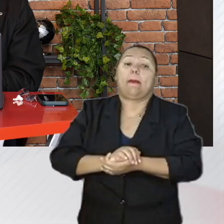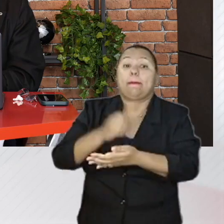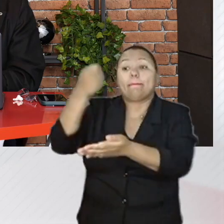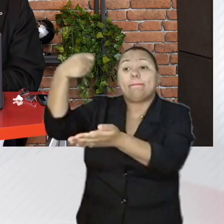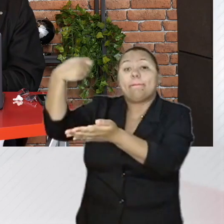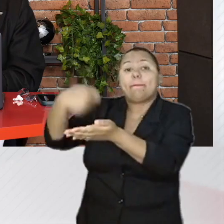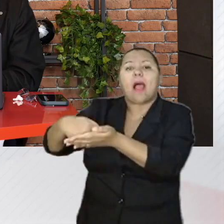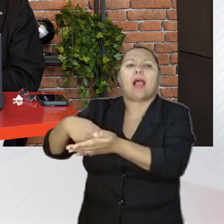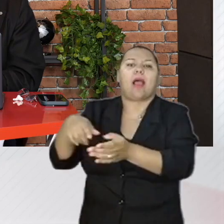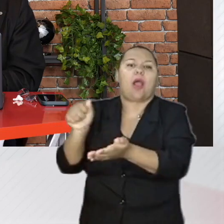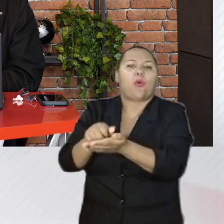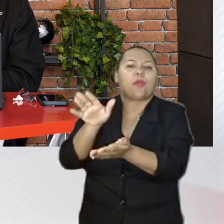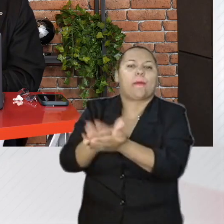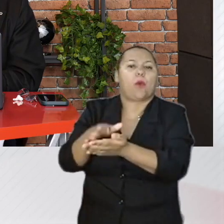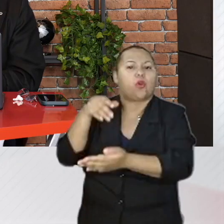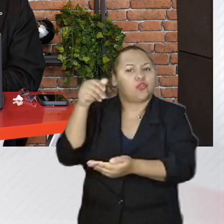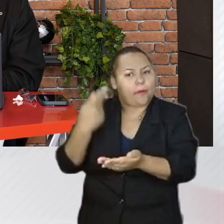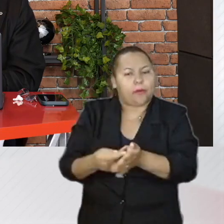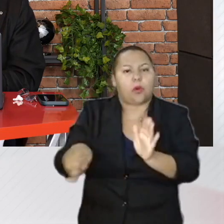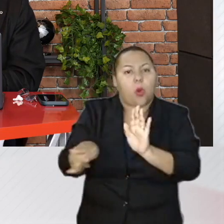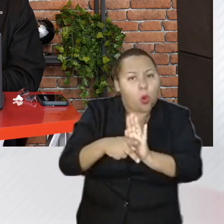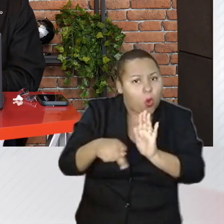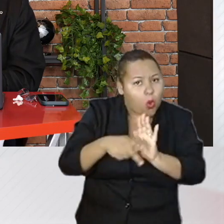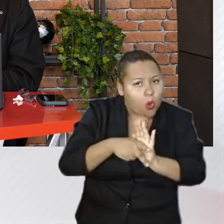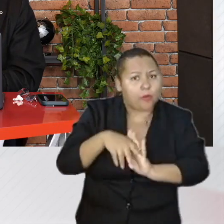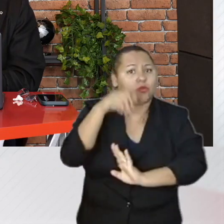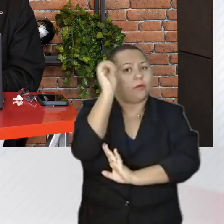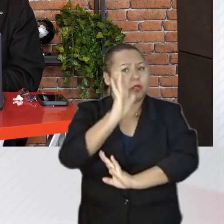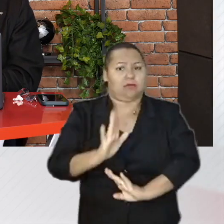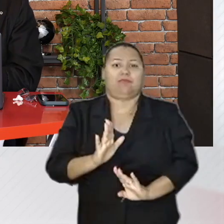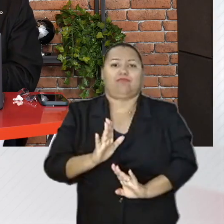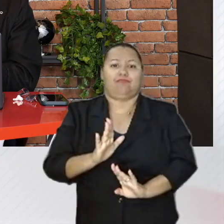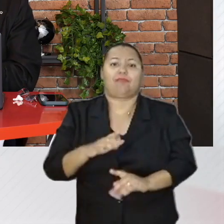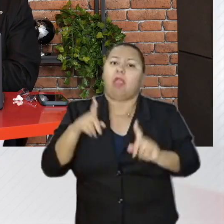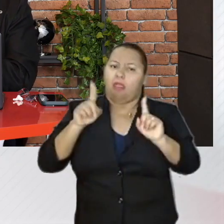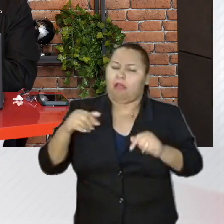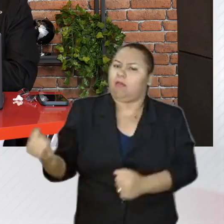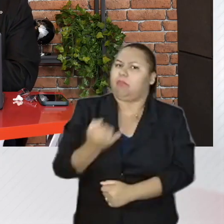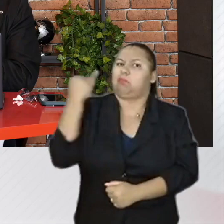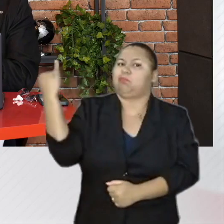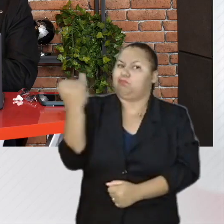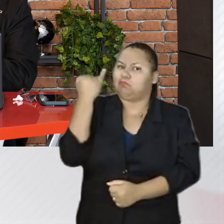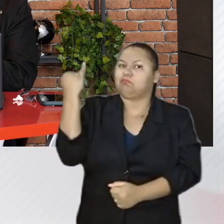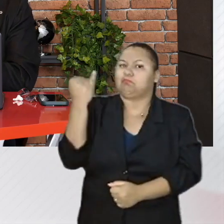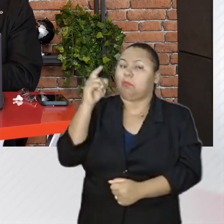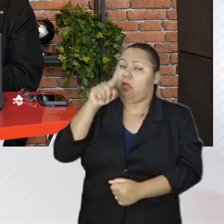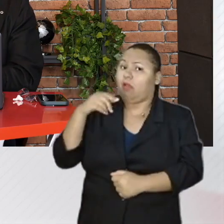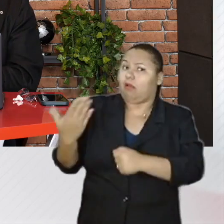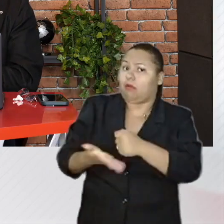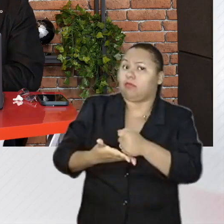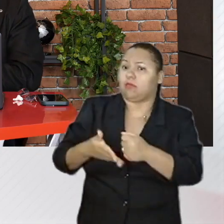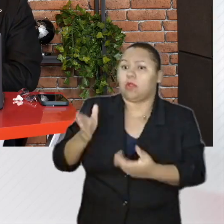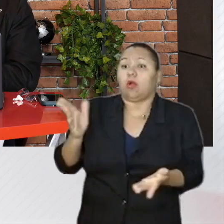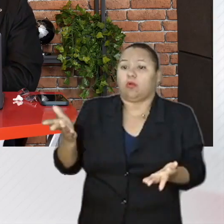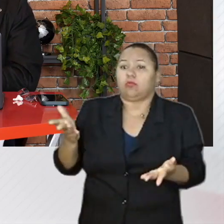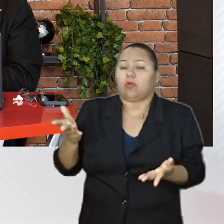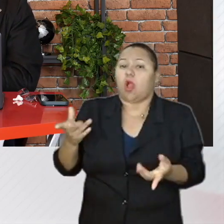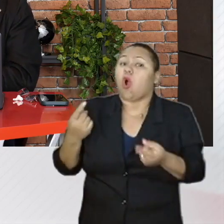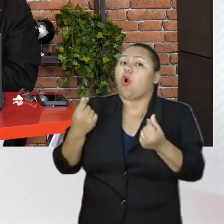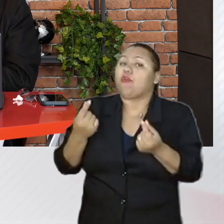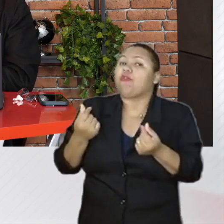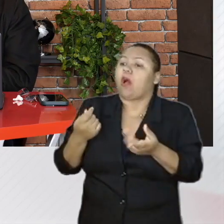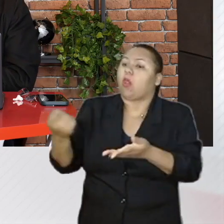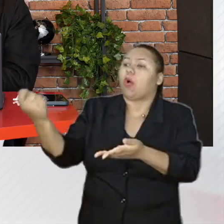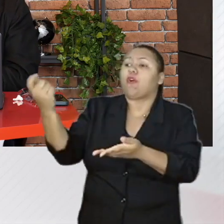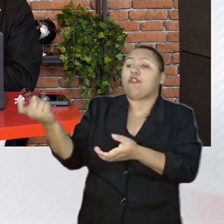no Brasil que não pagam. Extremamente importante, né? É fundamental isso. É dinheiro, né, que pode voltar, né?